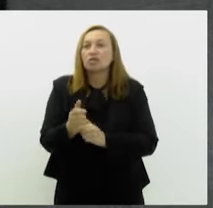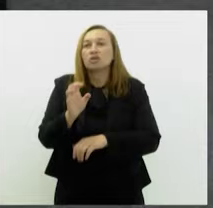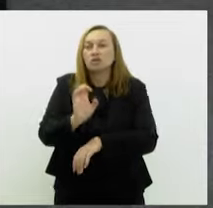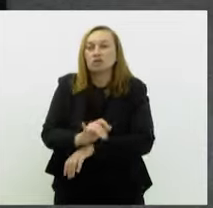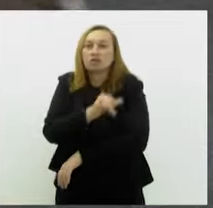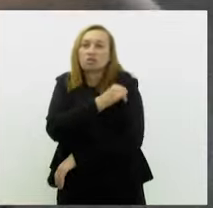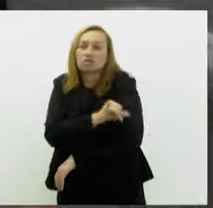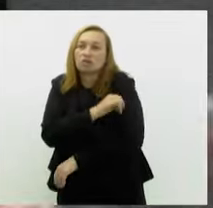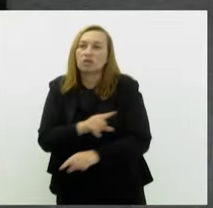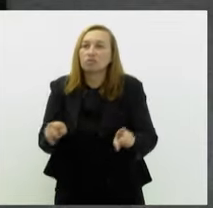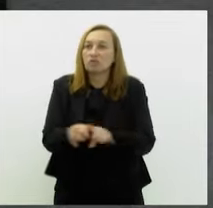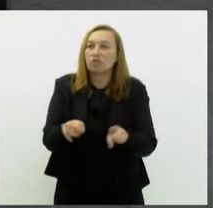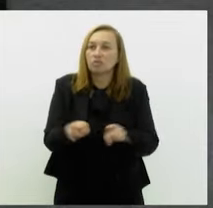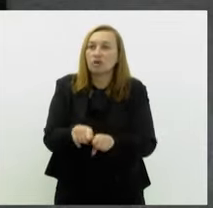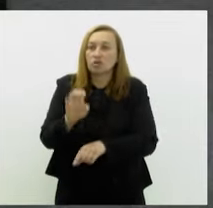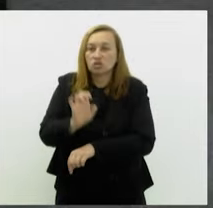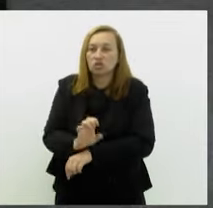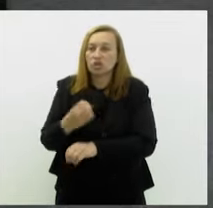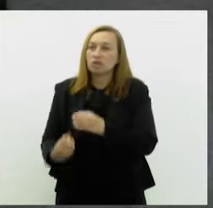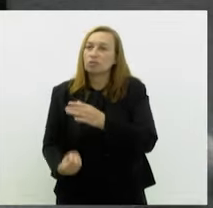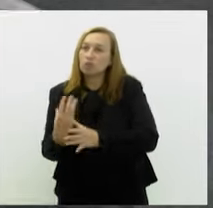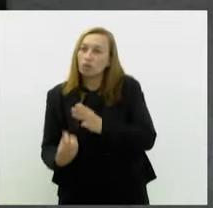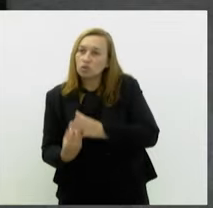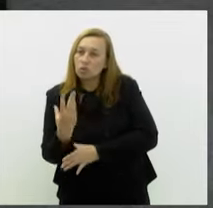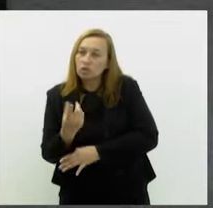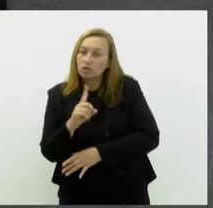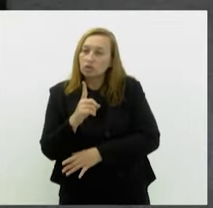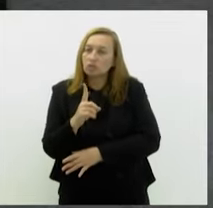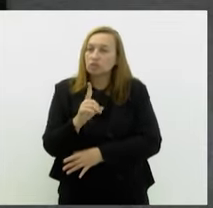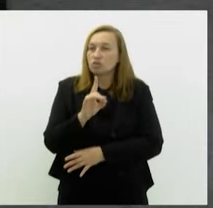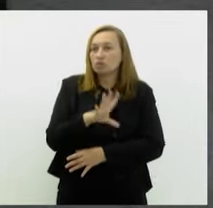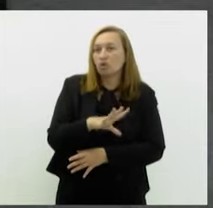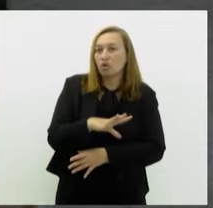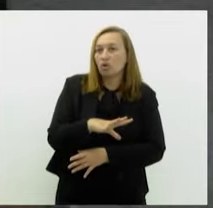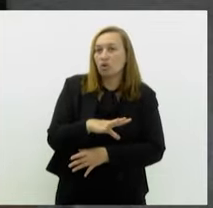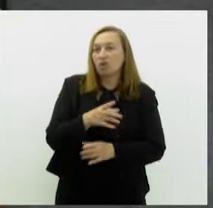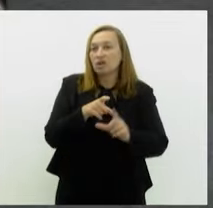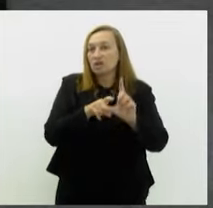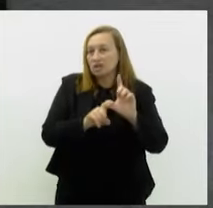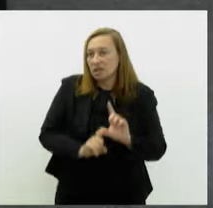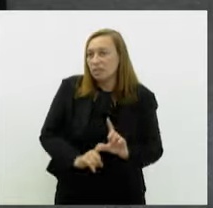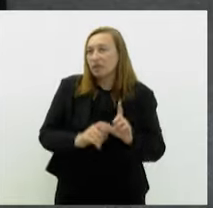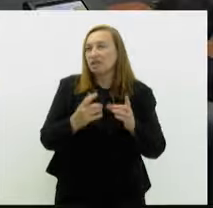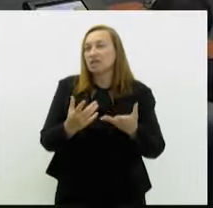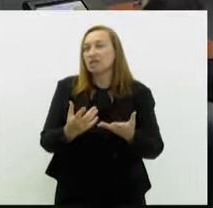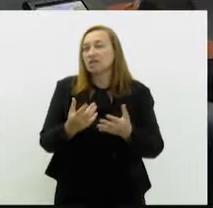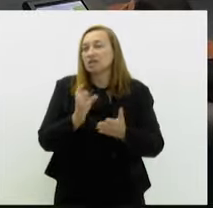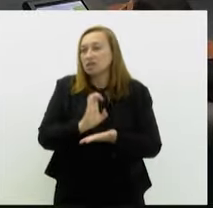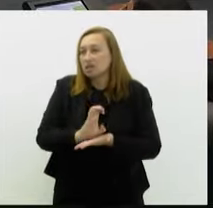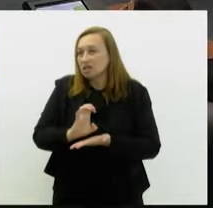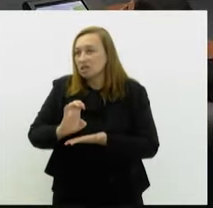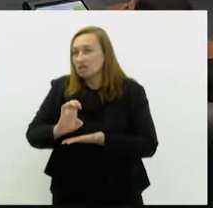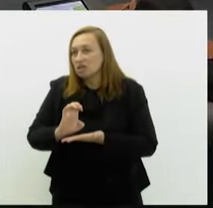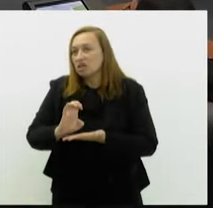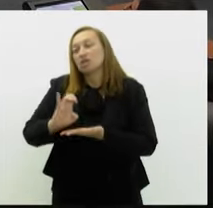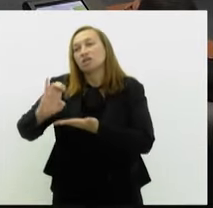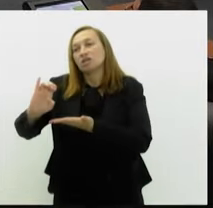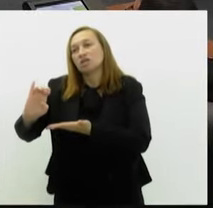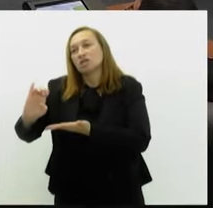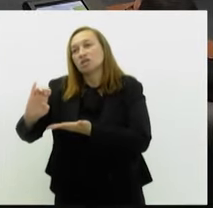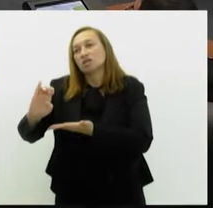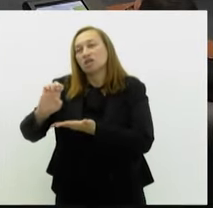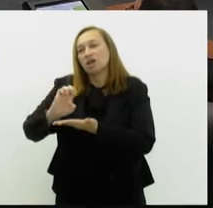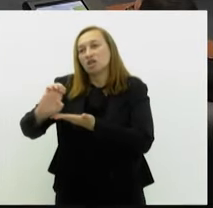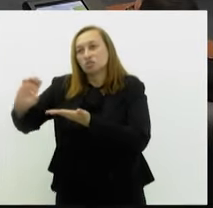Janeiro também como um Estado produtor, não apenas de commodities ou dependente da exportação de óleo bruto, mas